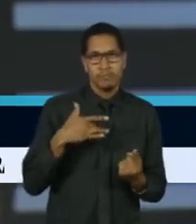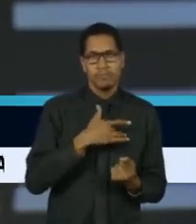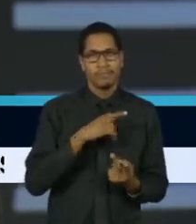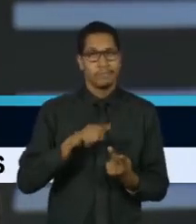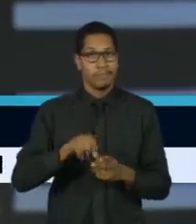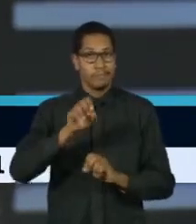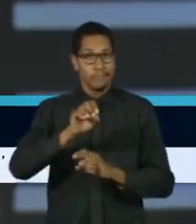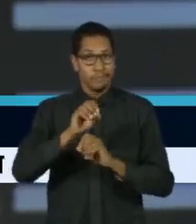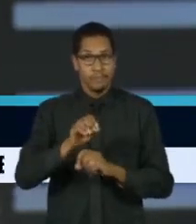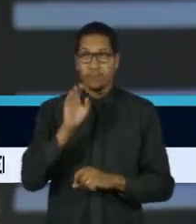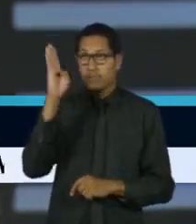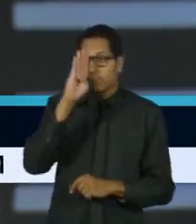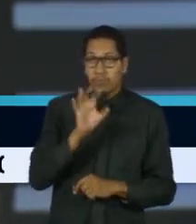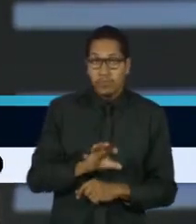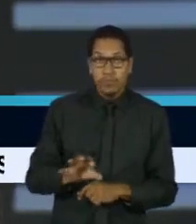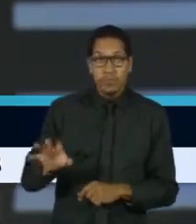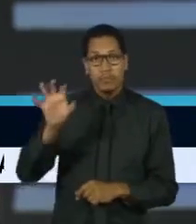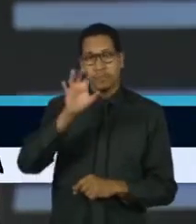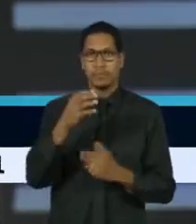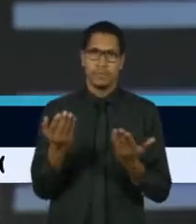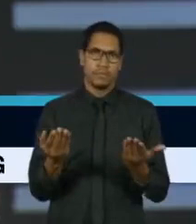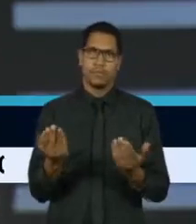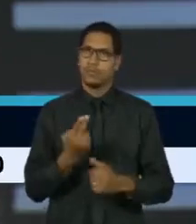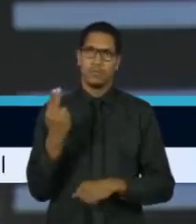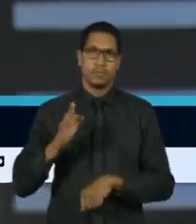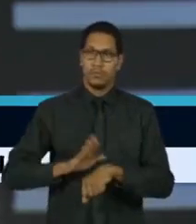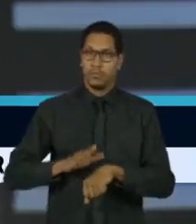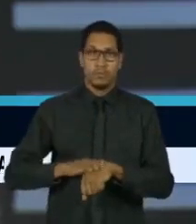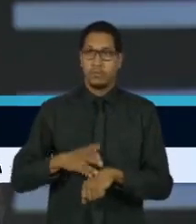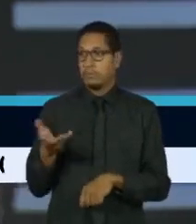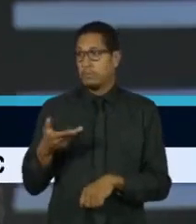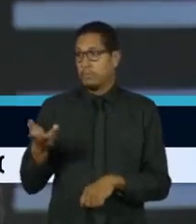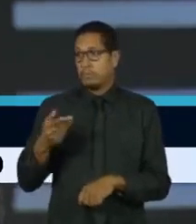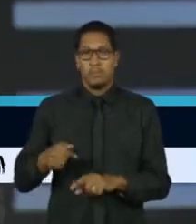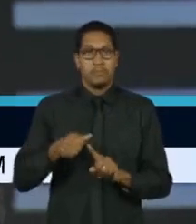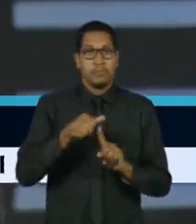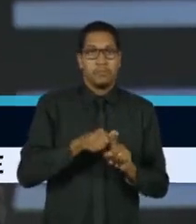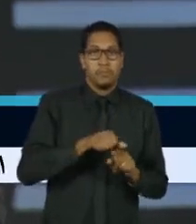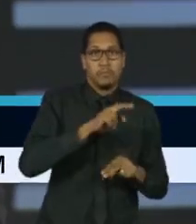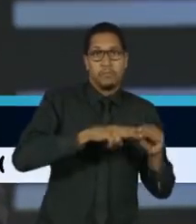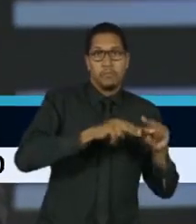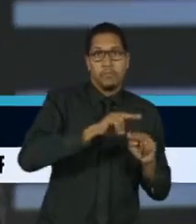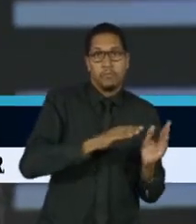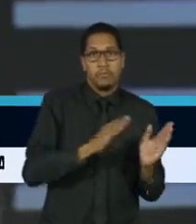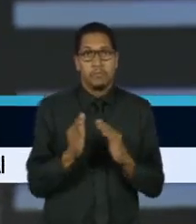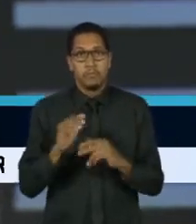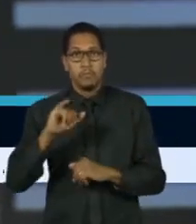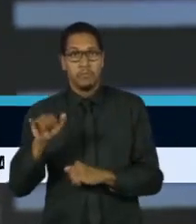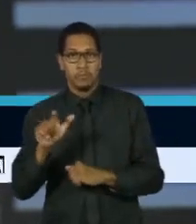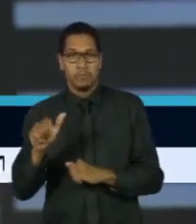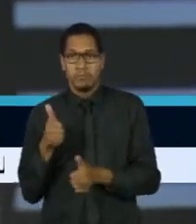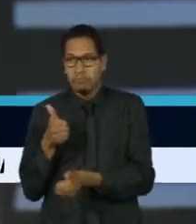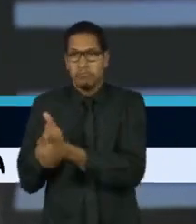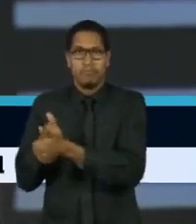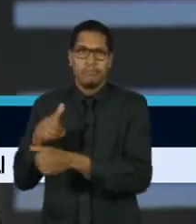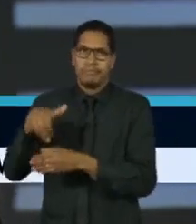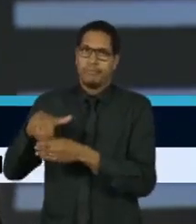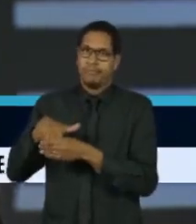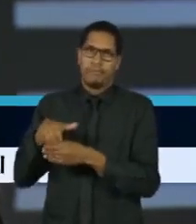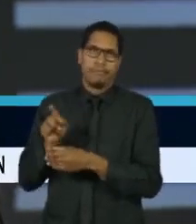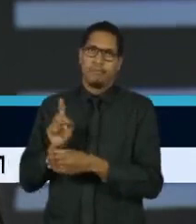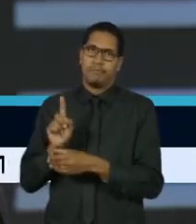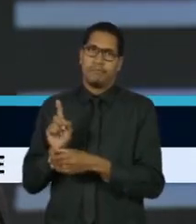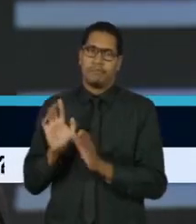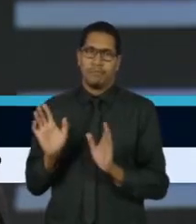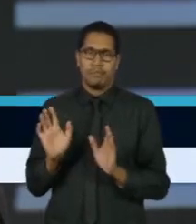com todo o Brasil, você não faz correndo no mês de junho para julho, às vésperas das eleições. Você não